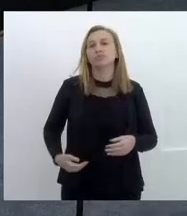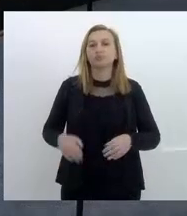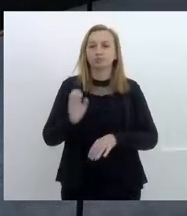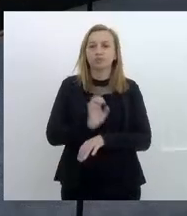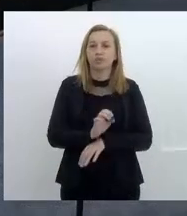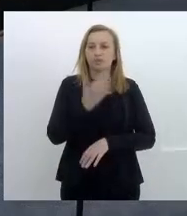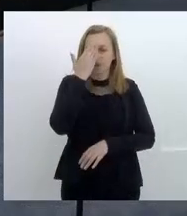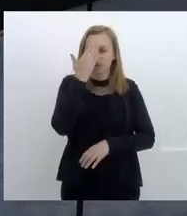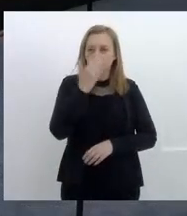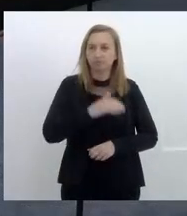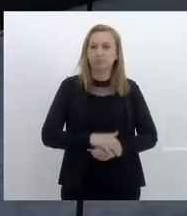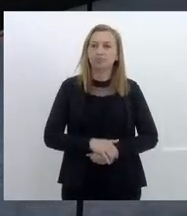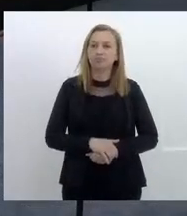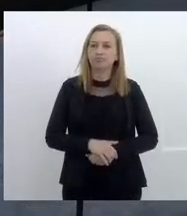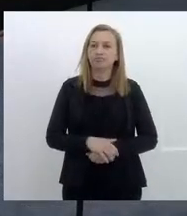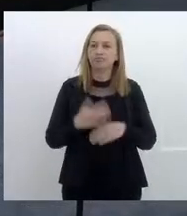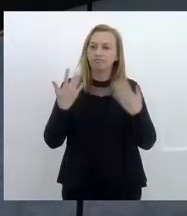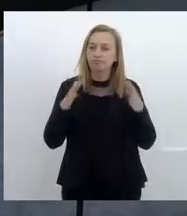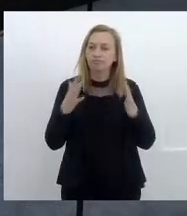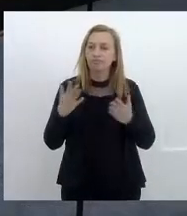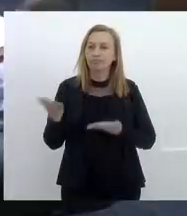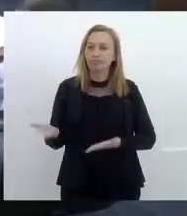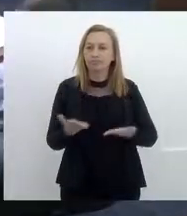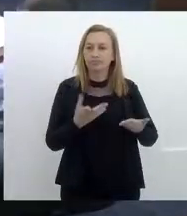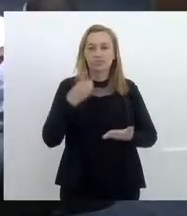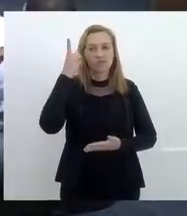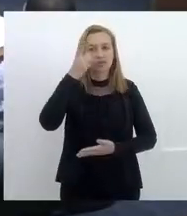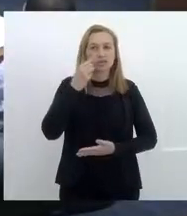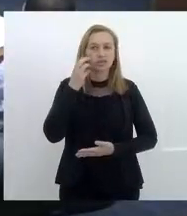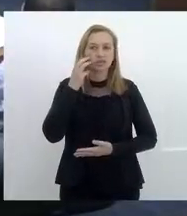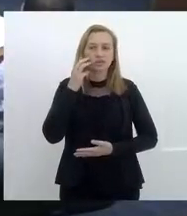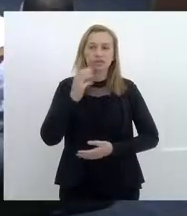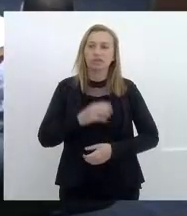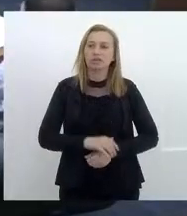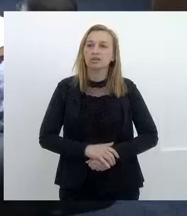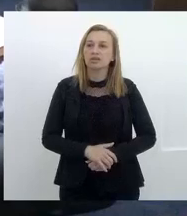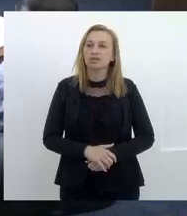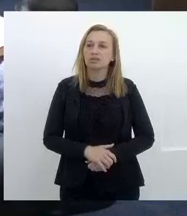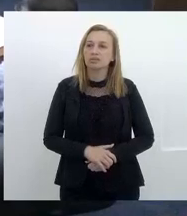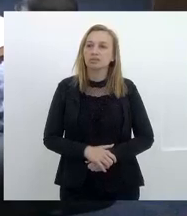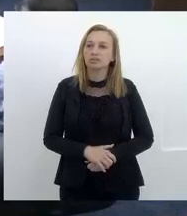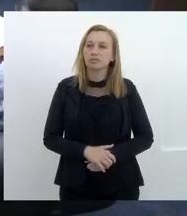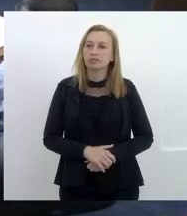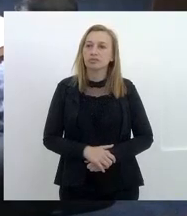a passar palavra ano para o Deputado waldeck Carneiro